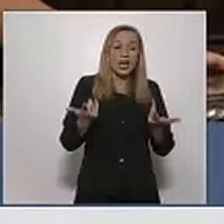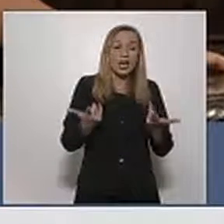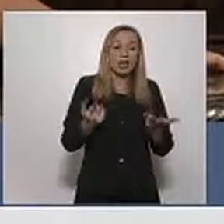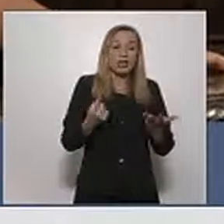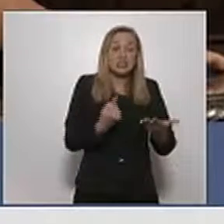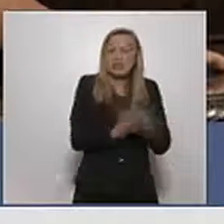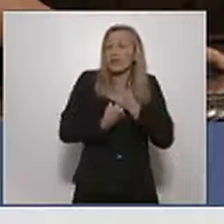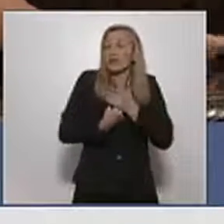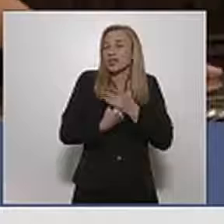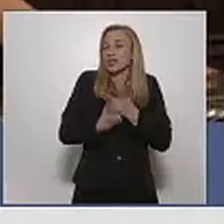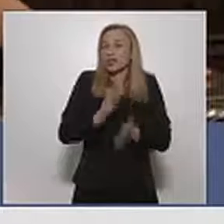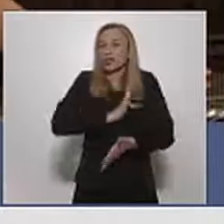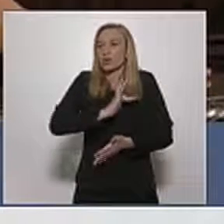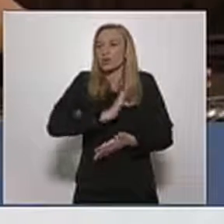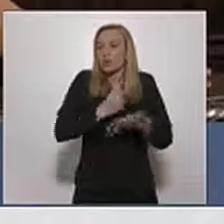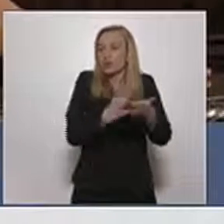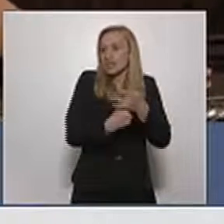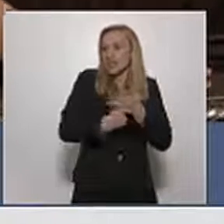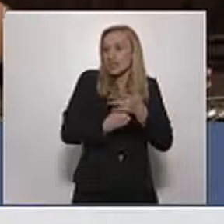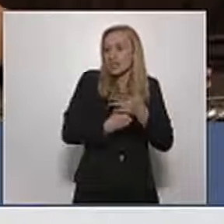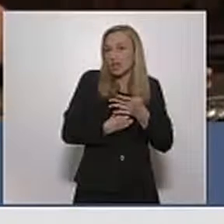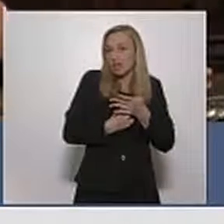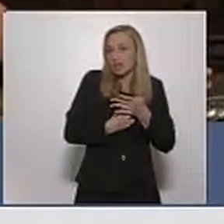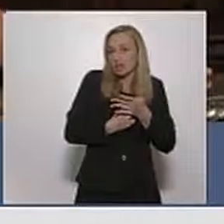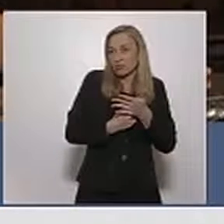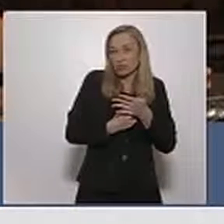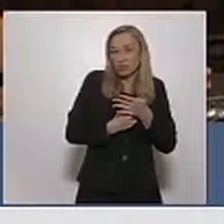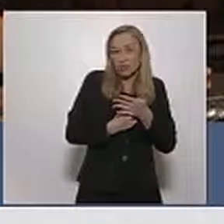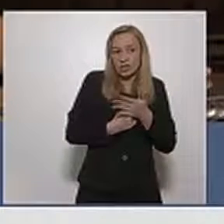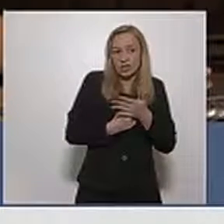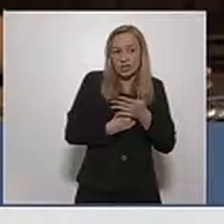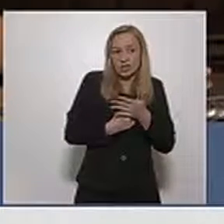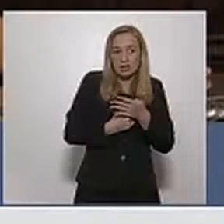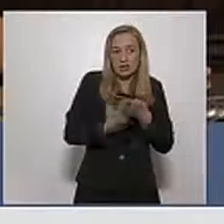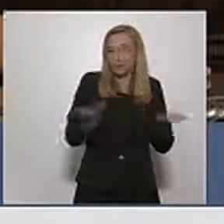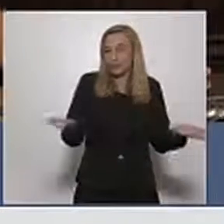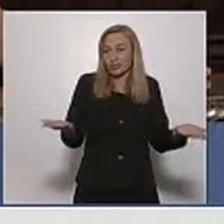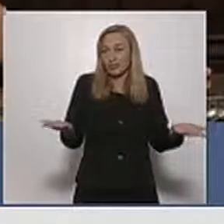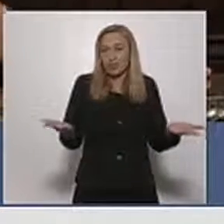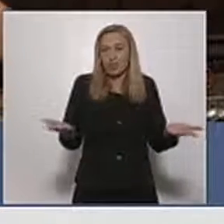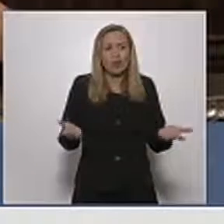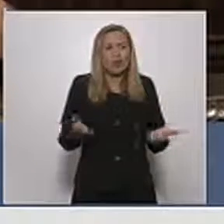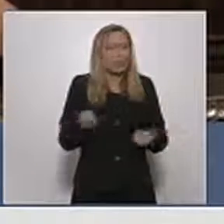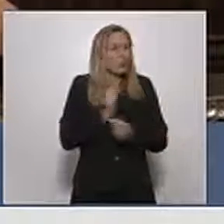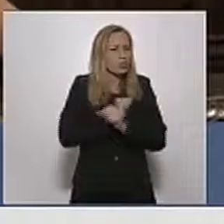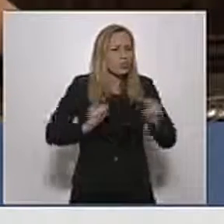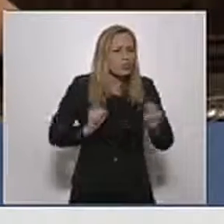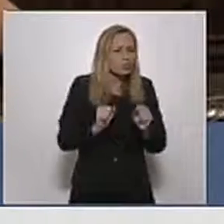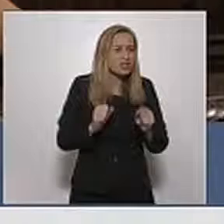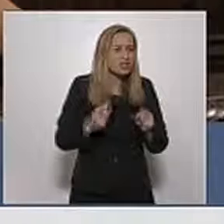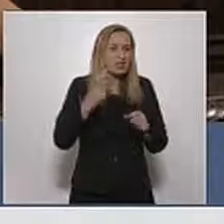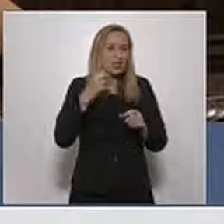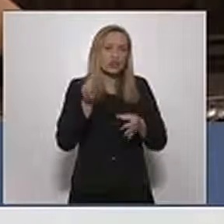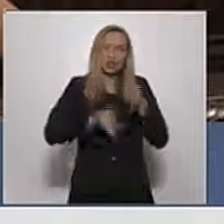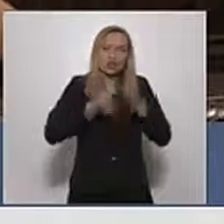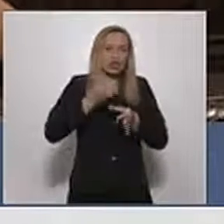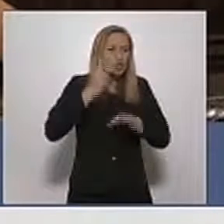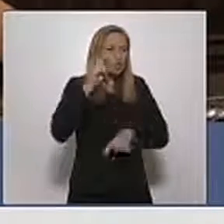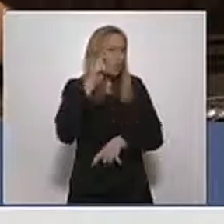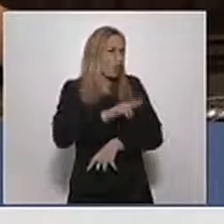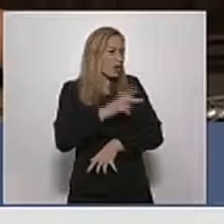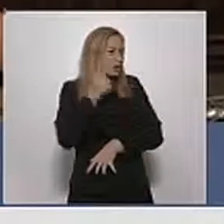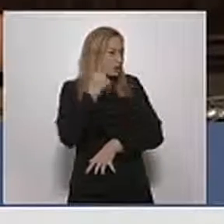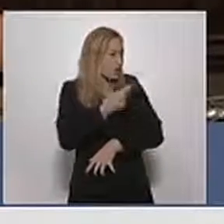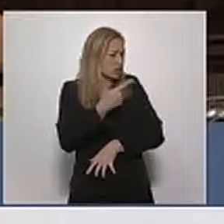os profissionais de segurança pública ali em atuação, está sendo utilizado à revelia. Não é possível que a justiça olhe e veja